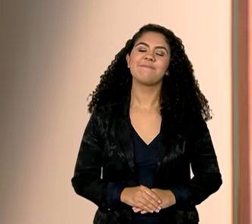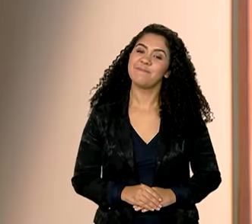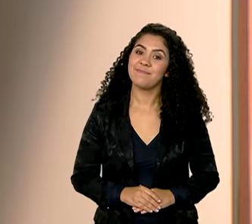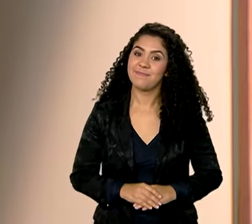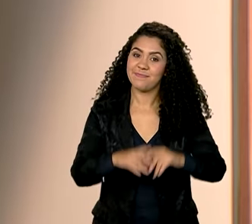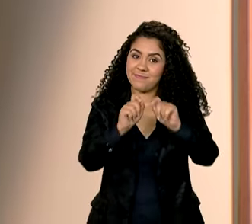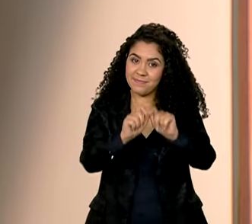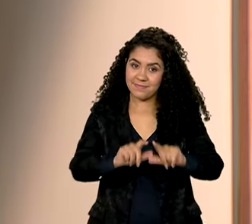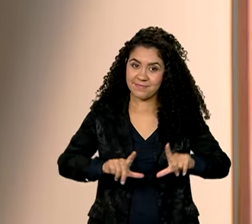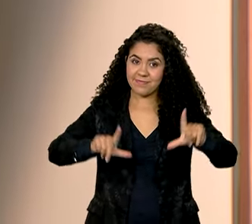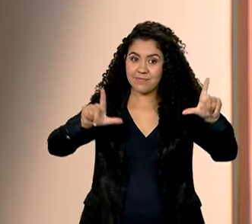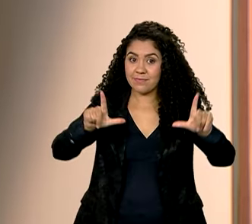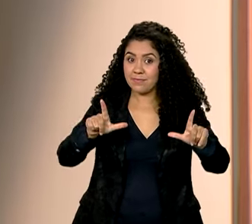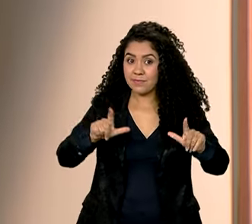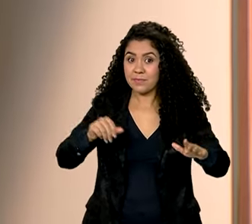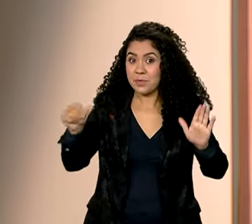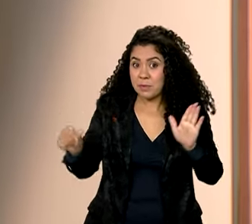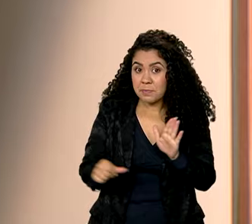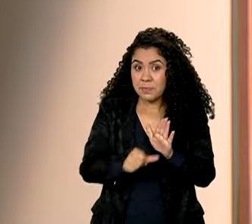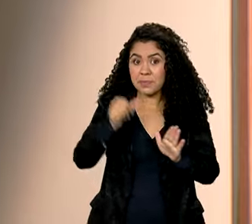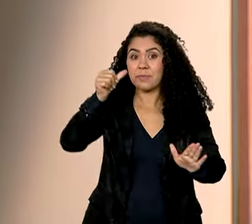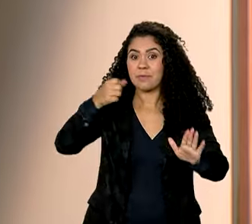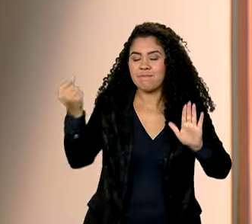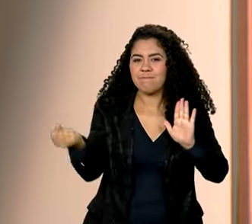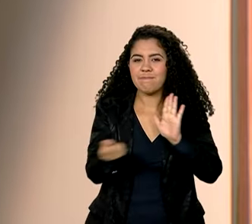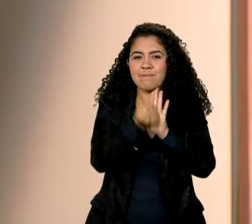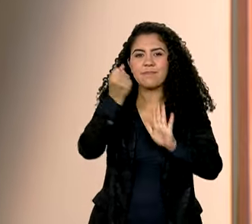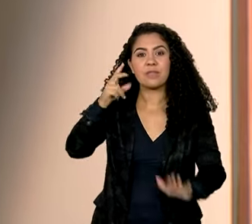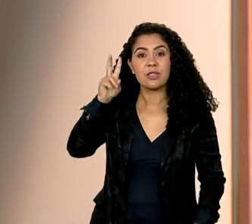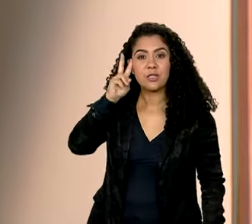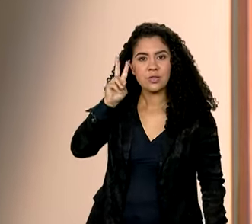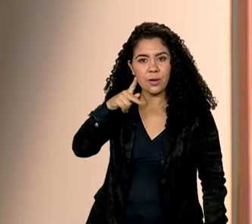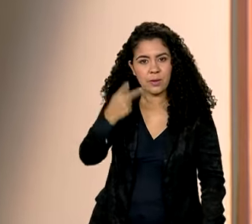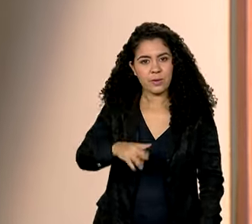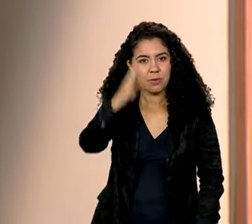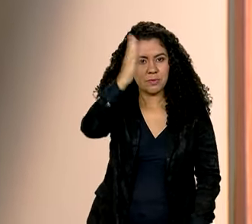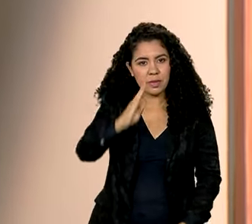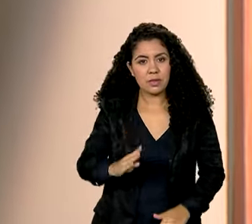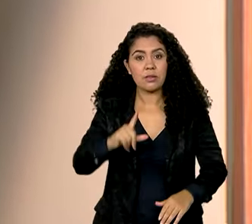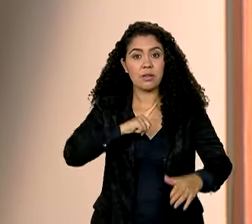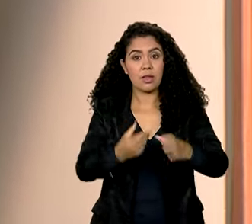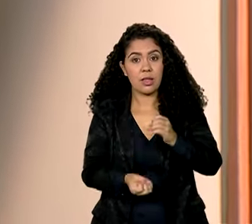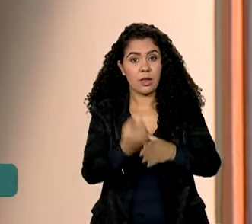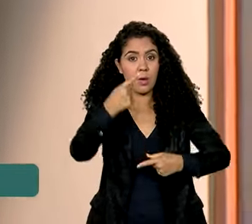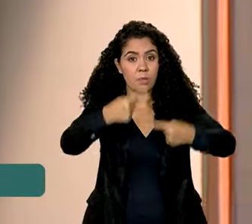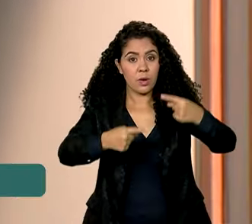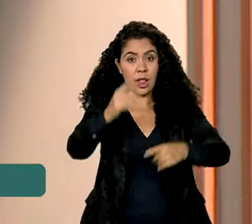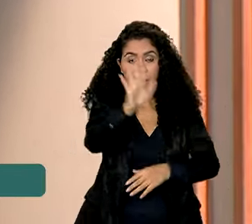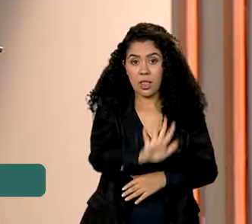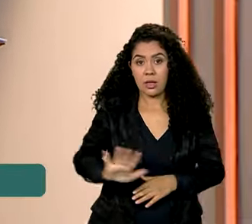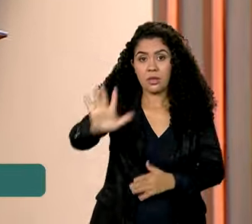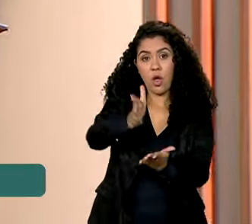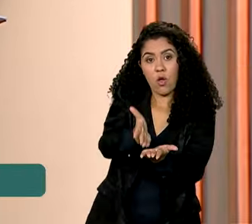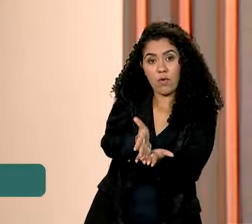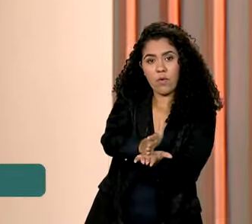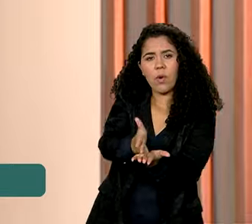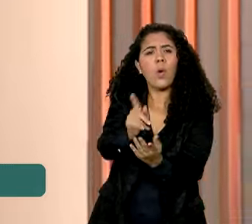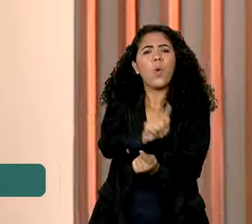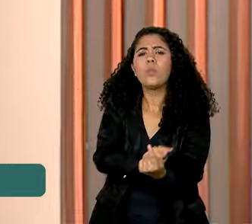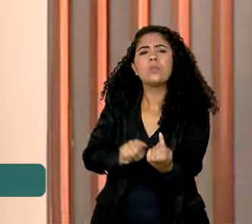Estamos de volta e pela primeira vez na história, o Brasil terá uma política nacional de fronteiras. O objetivo